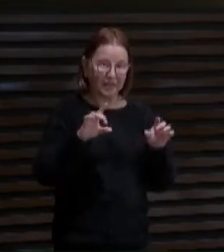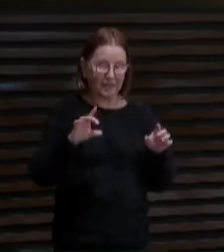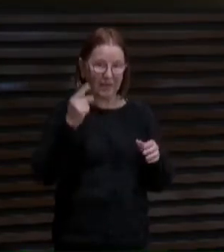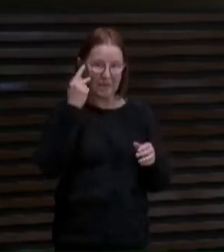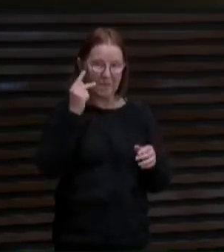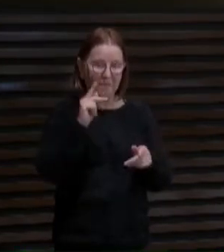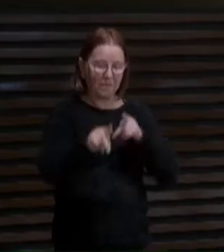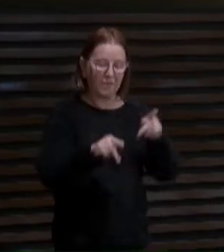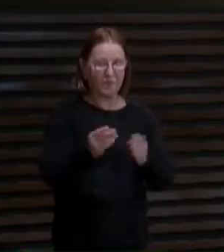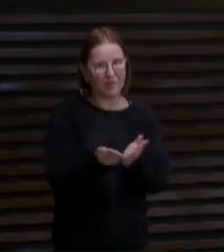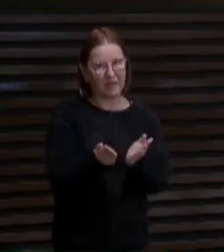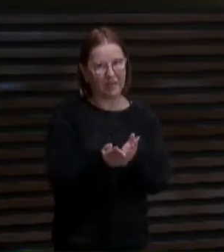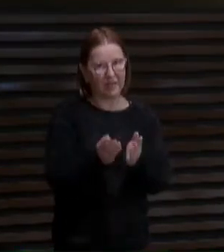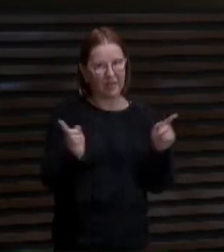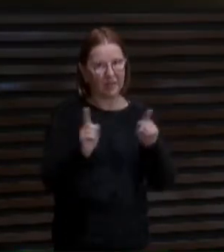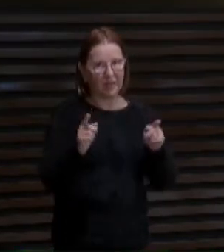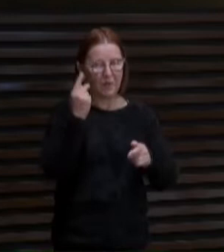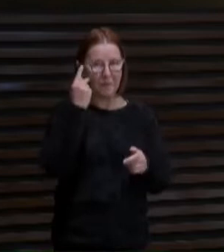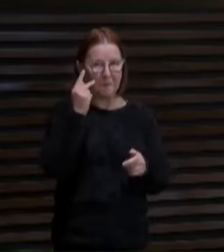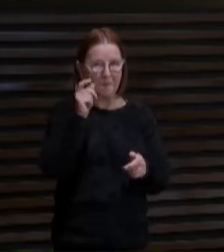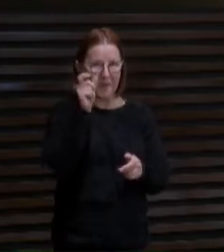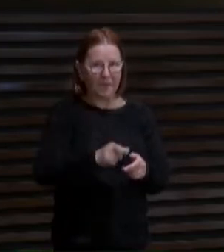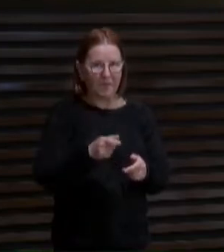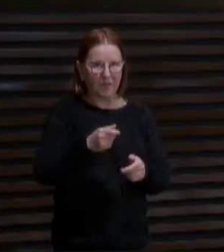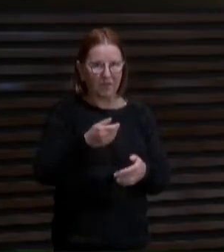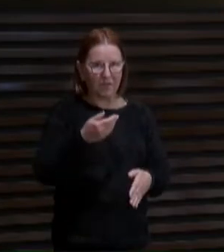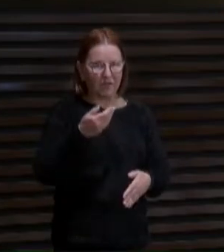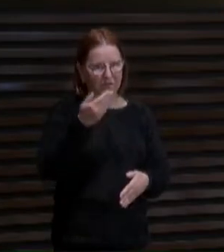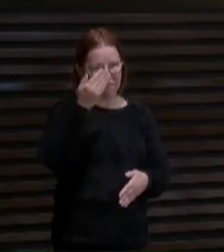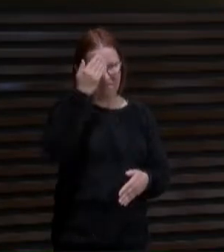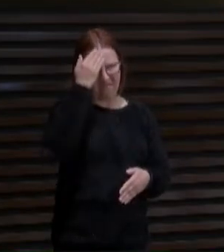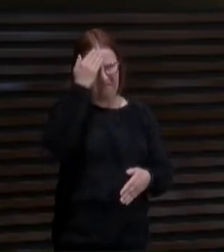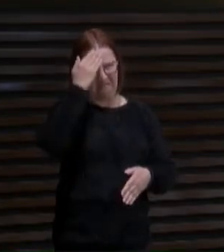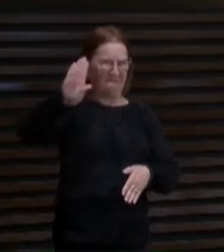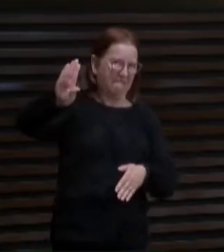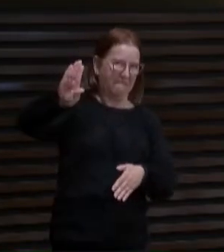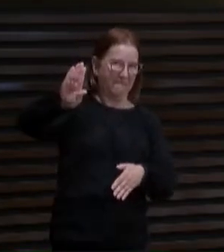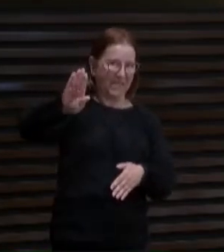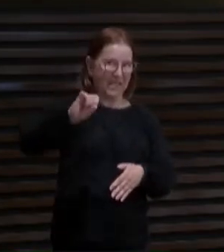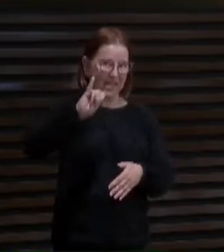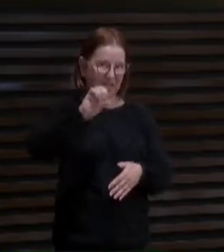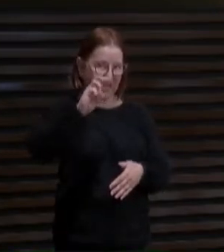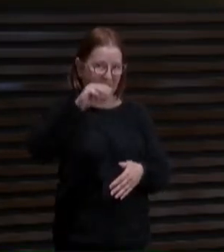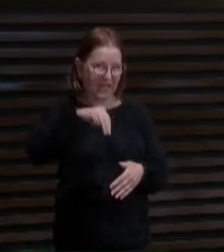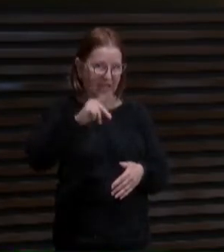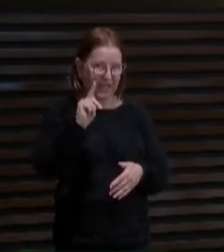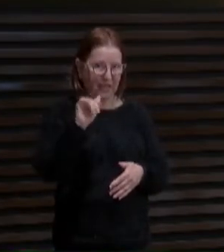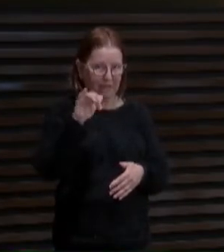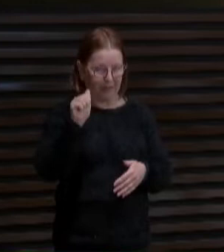cristãos e não para os ímpios até porque orientar uma pessoa não